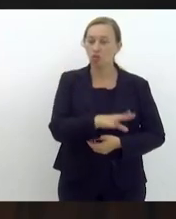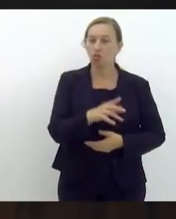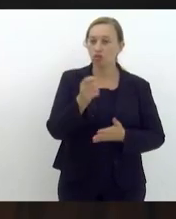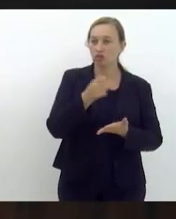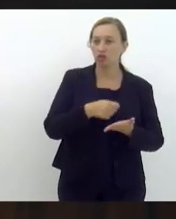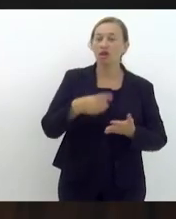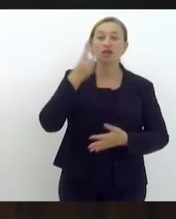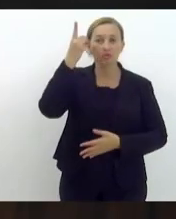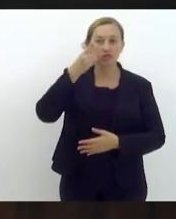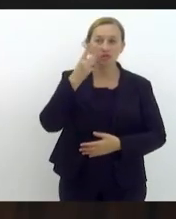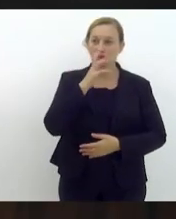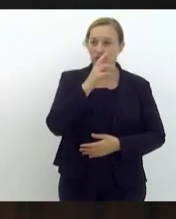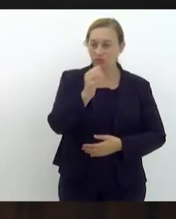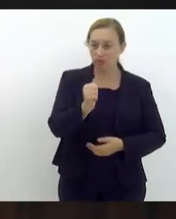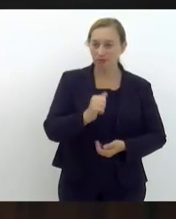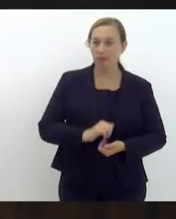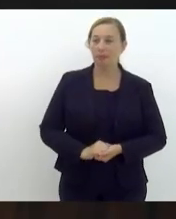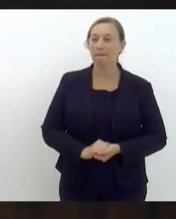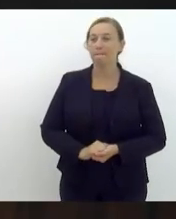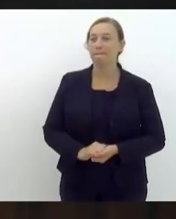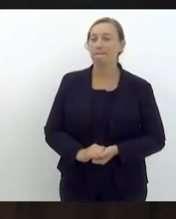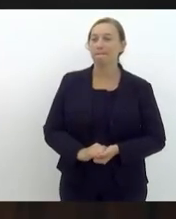Deputado Rodrigo Amorim